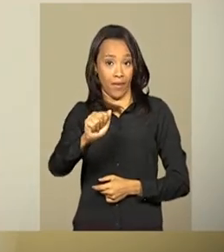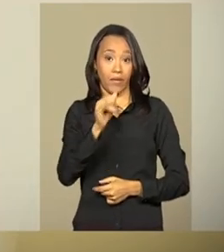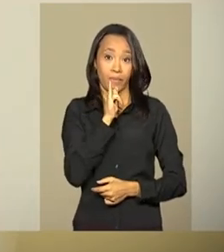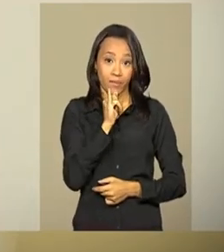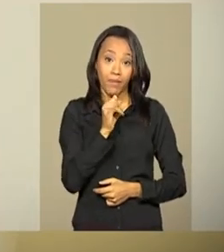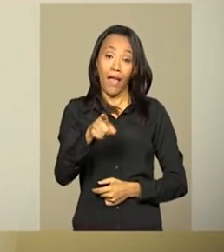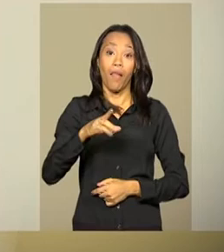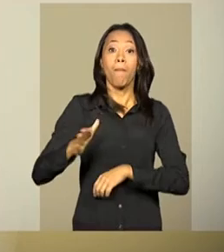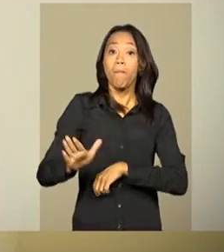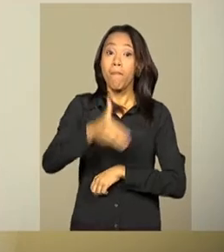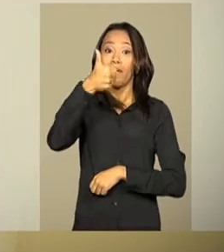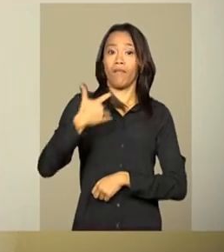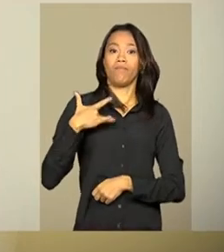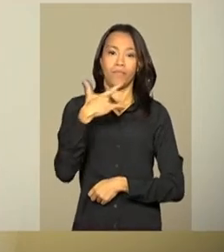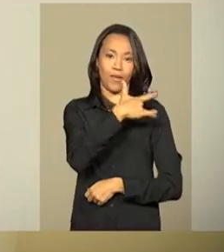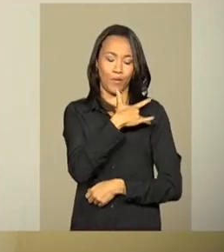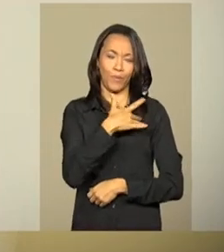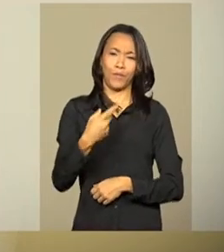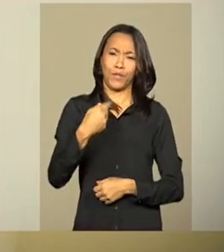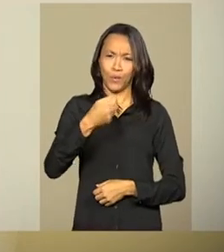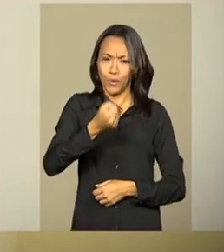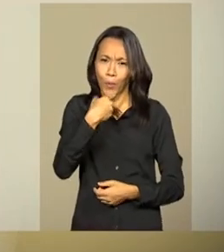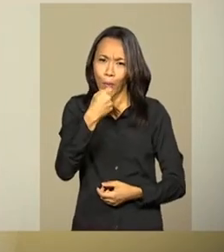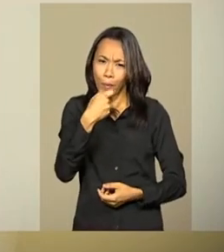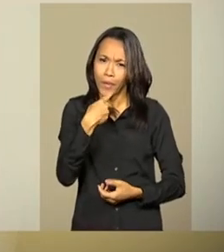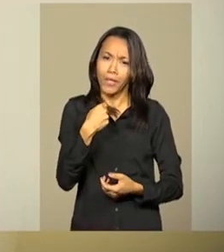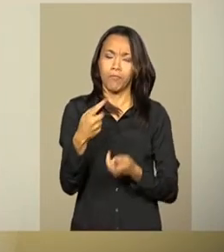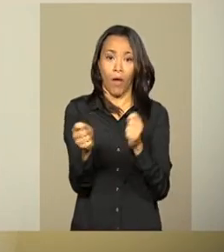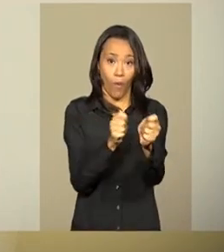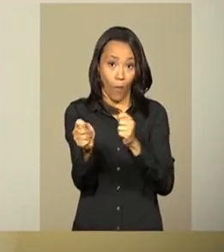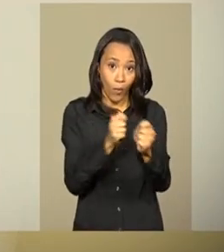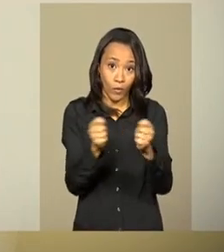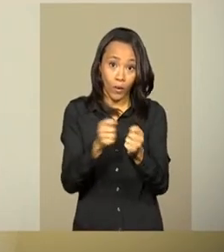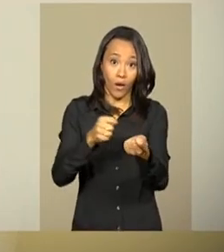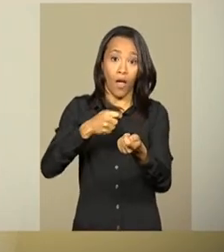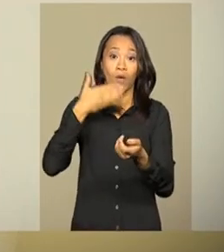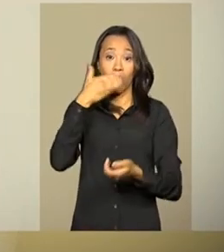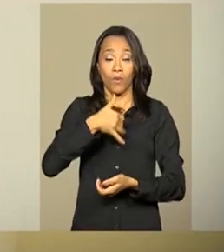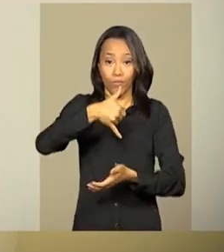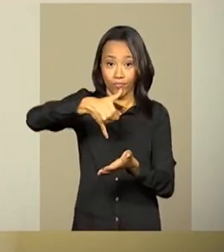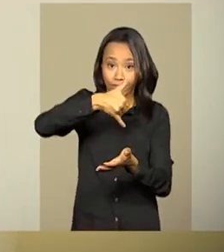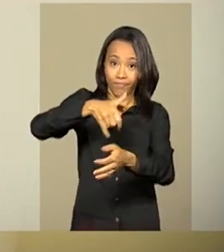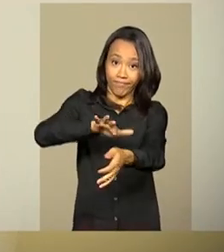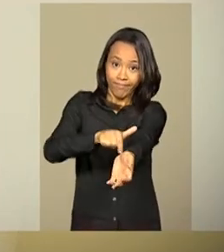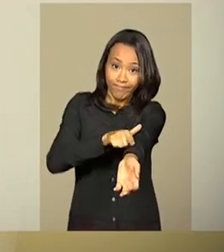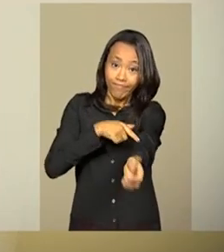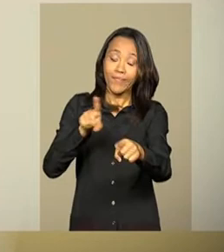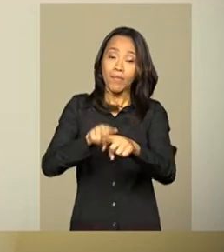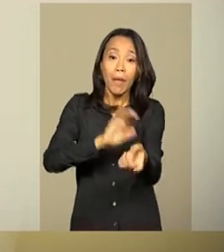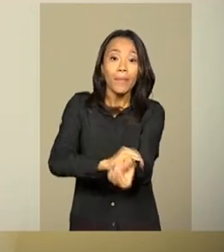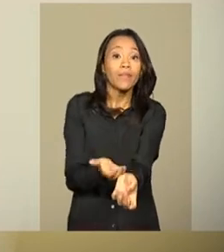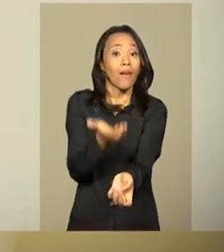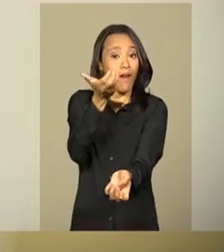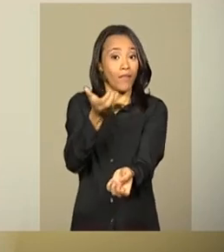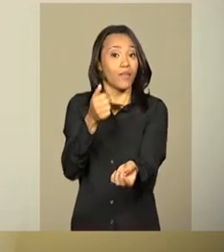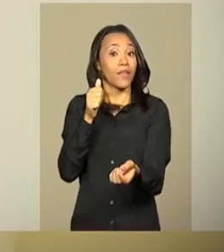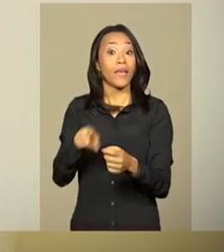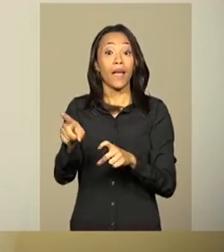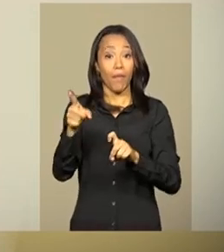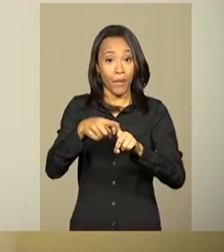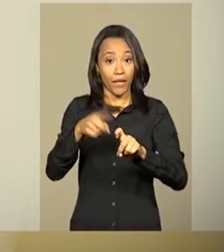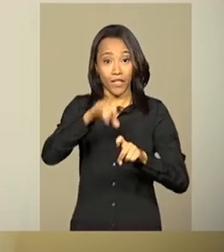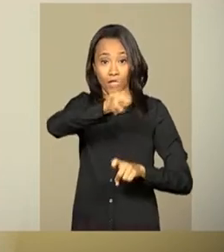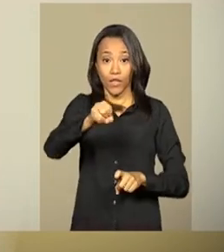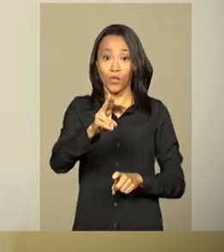está melhor de saúde com os medicamentos para o controle do colesterol e da pressão alta que a doutora Júlia Ribeira